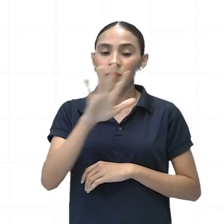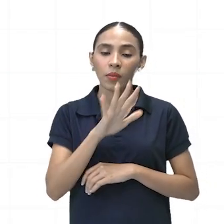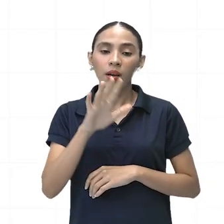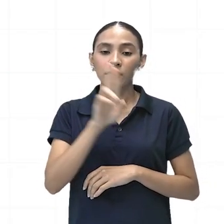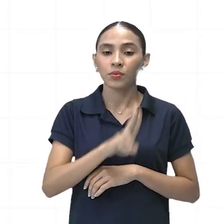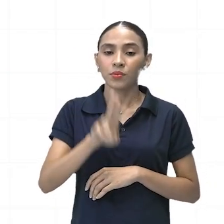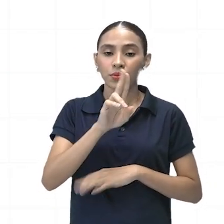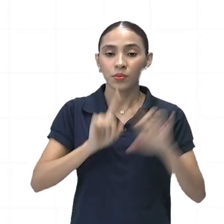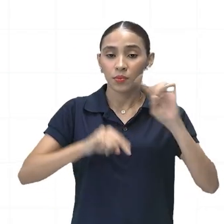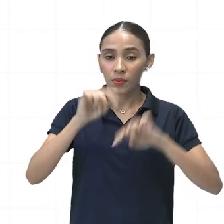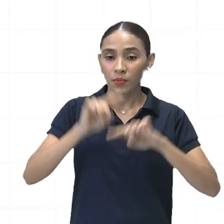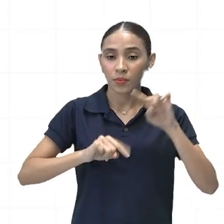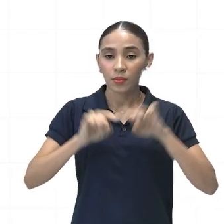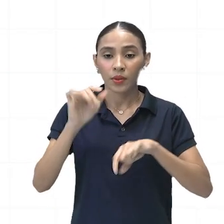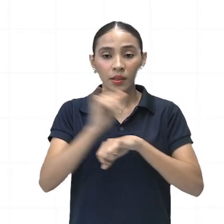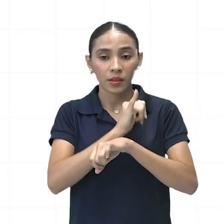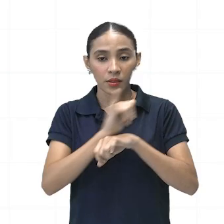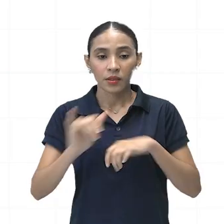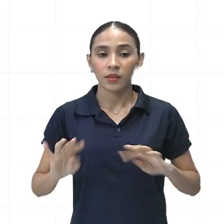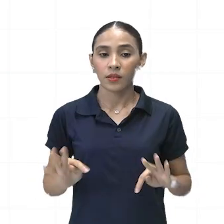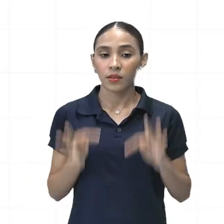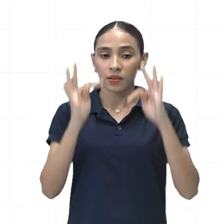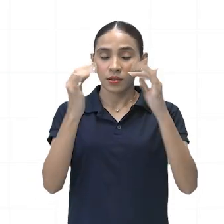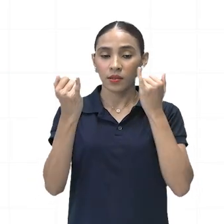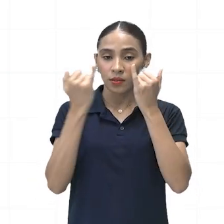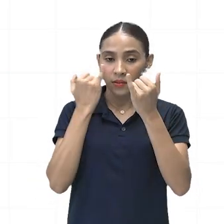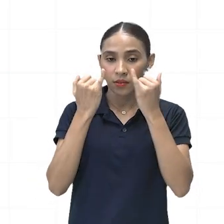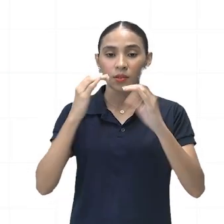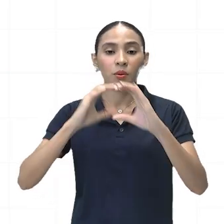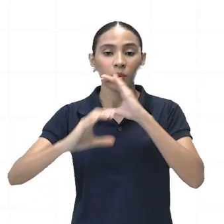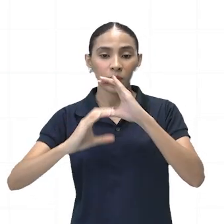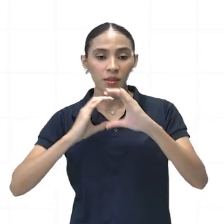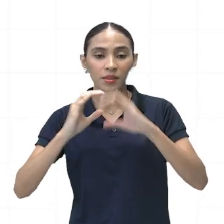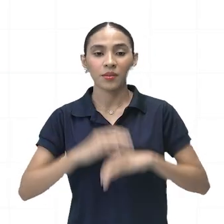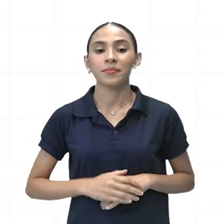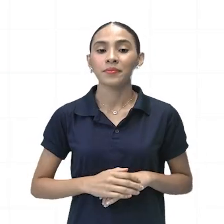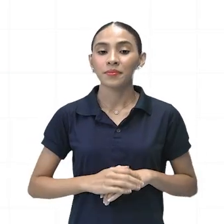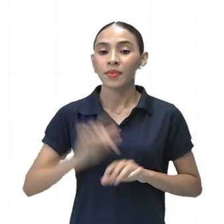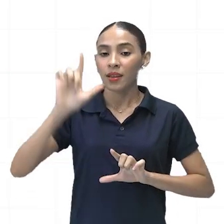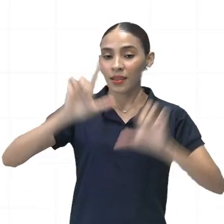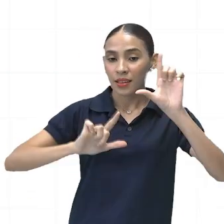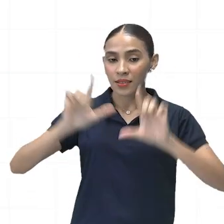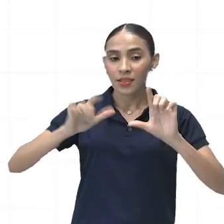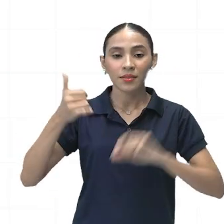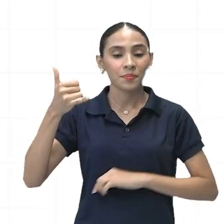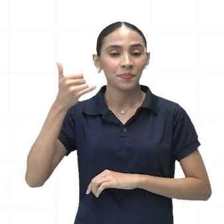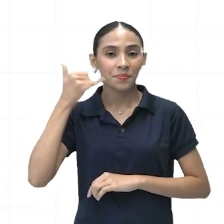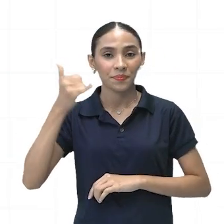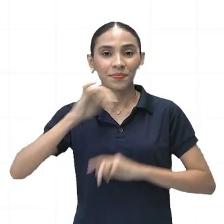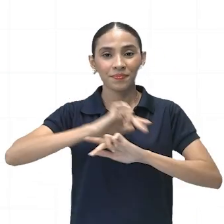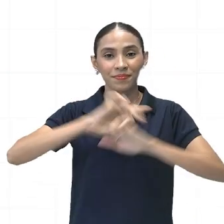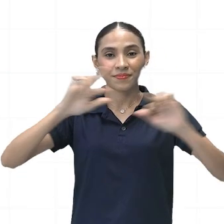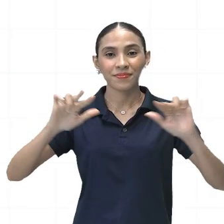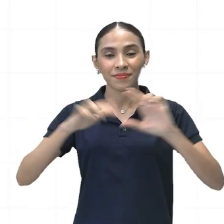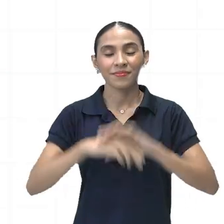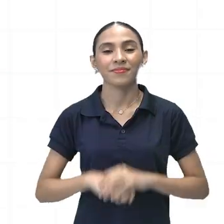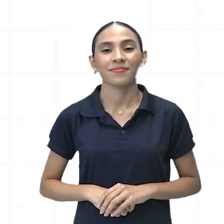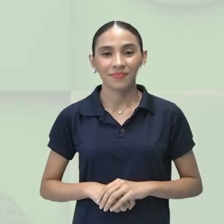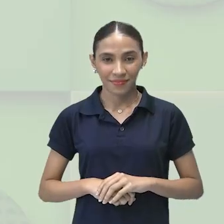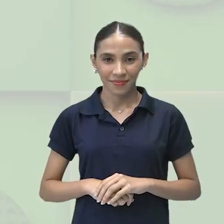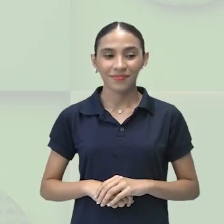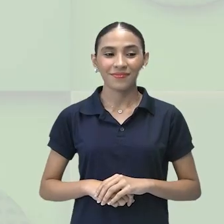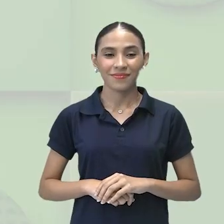imagem em aparelhos e equipamentos de tecnologia de informação e comunicação, televisão, smartphone, entre